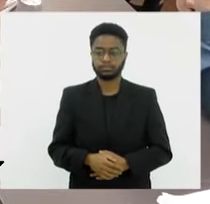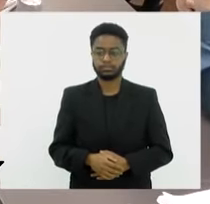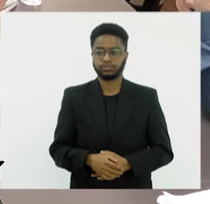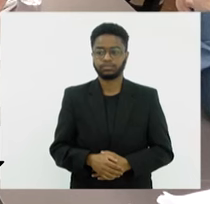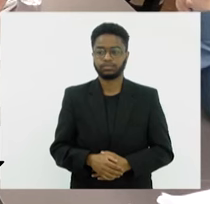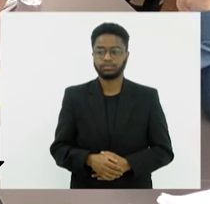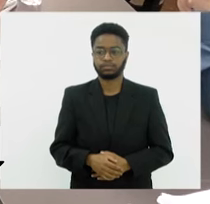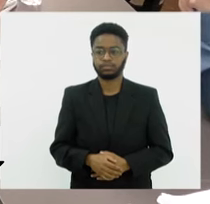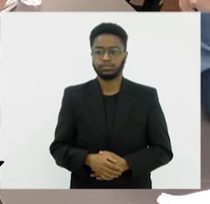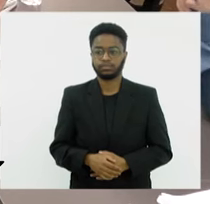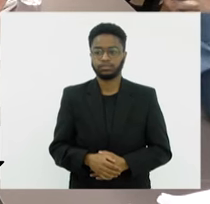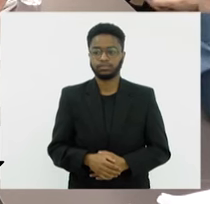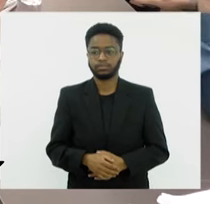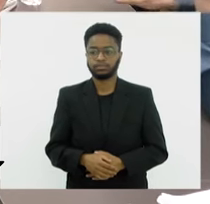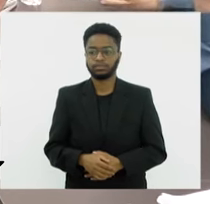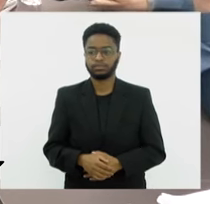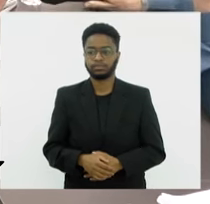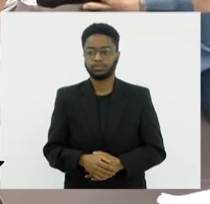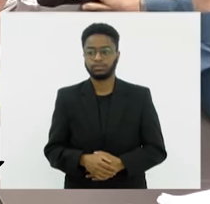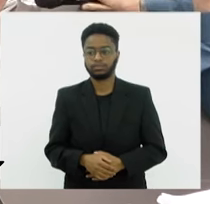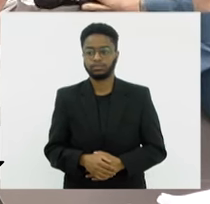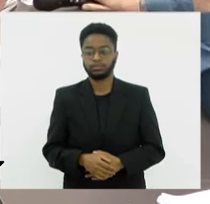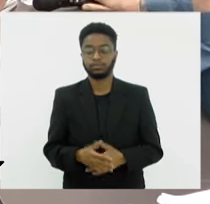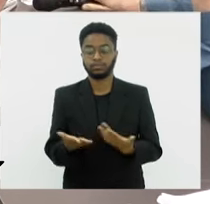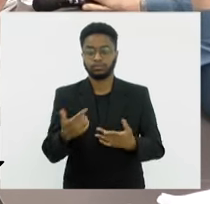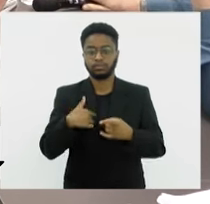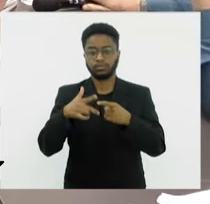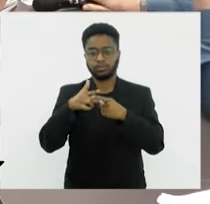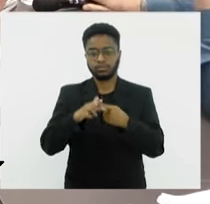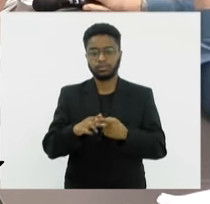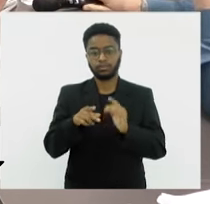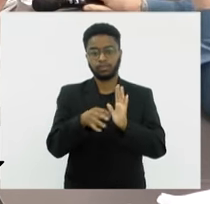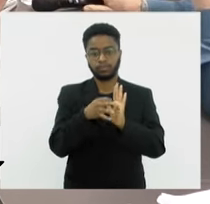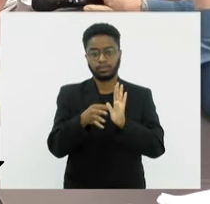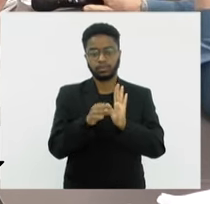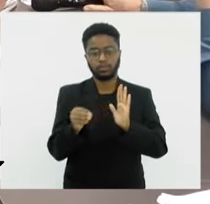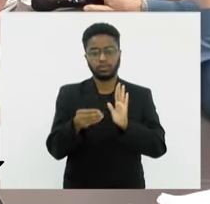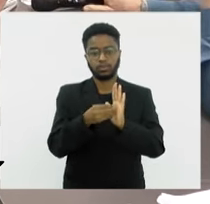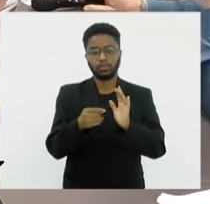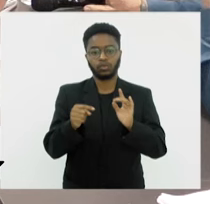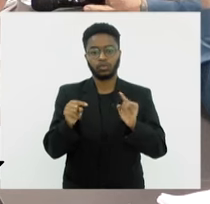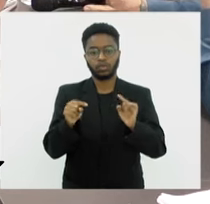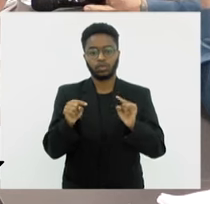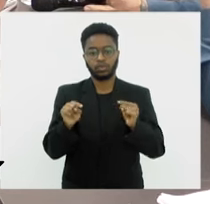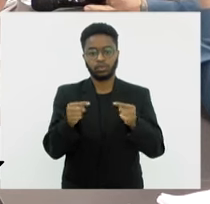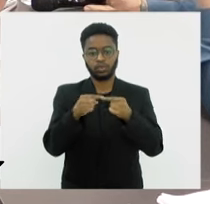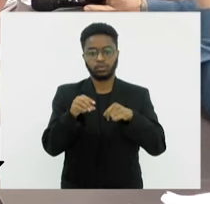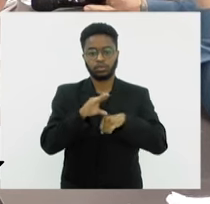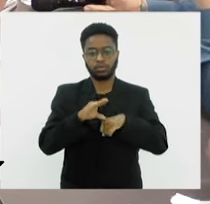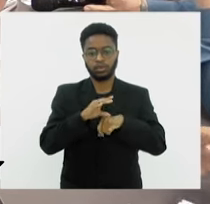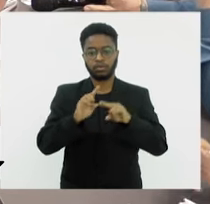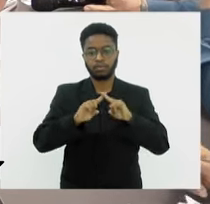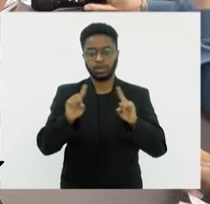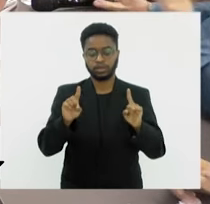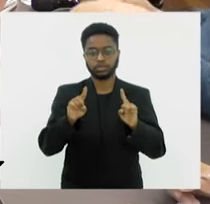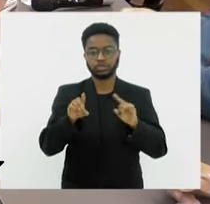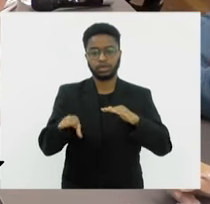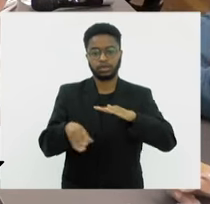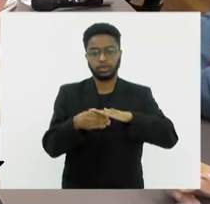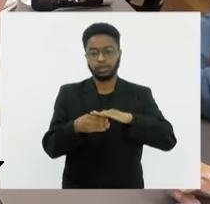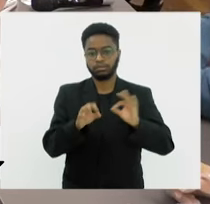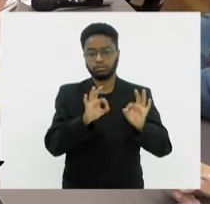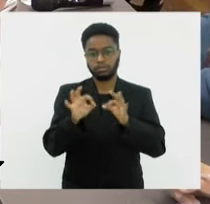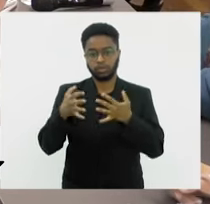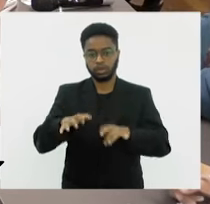Então, retificando, parecer é pela constitucionalidade com emendar. Não havendo quem queira discutir,